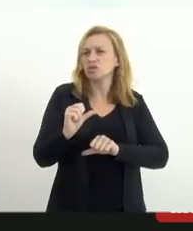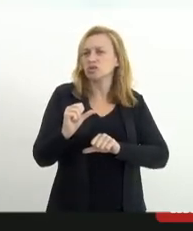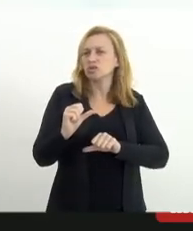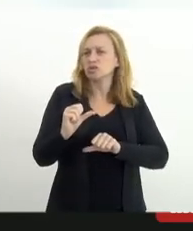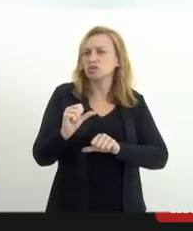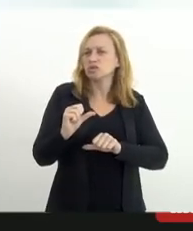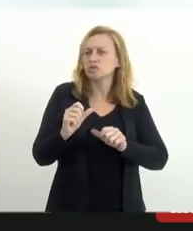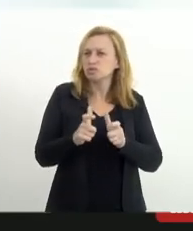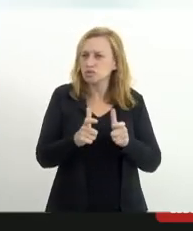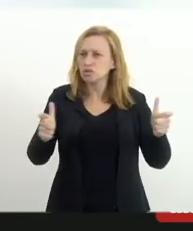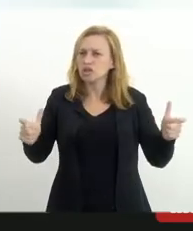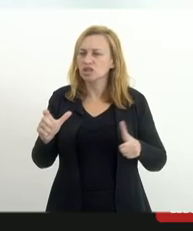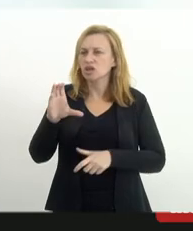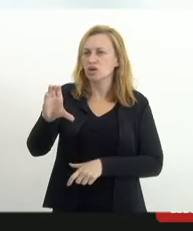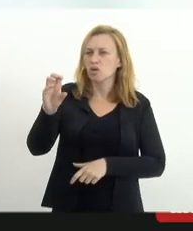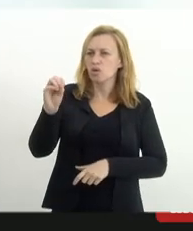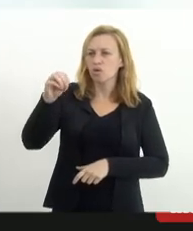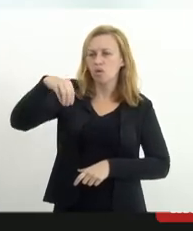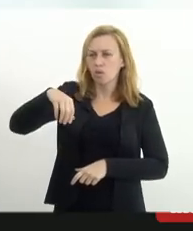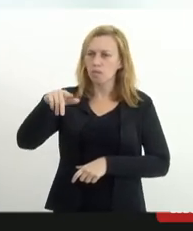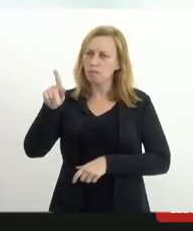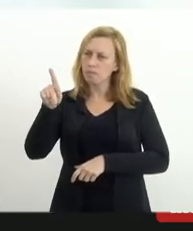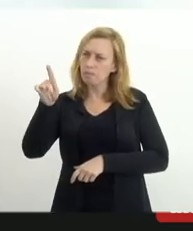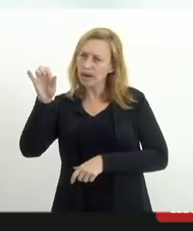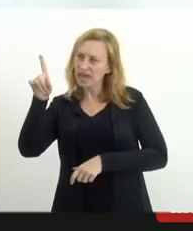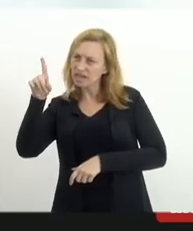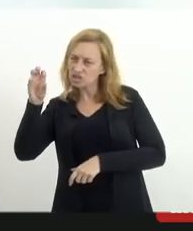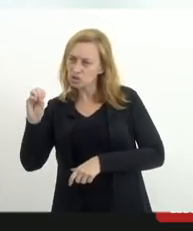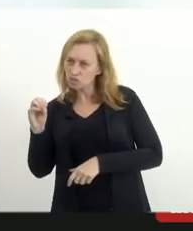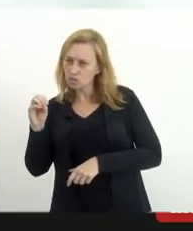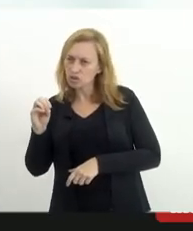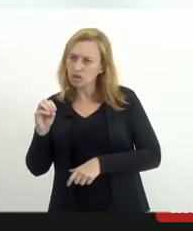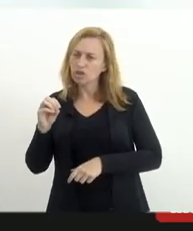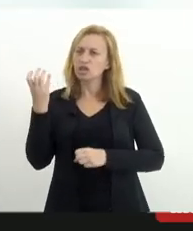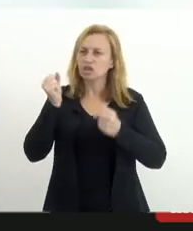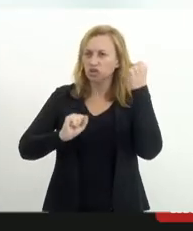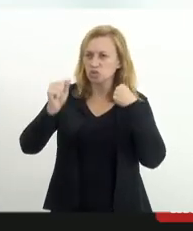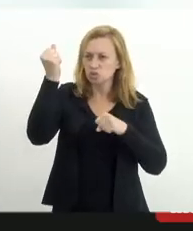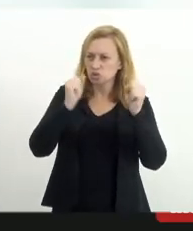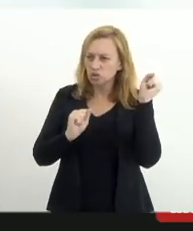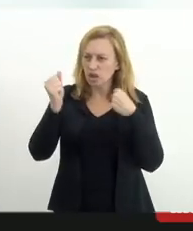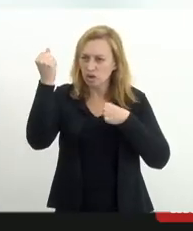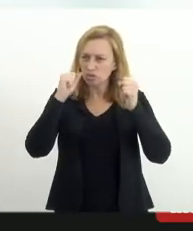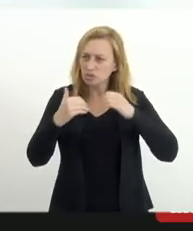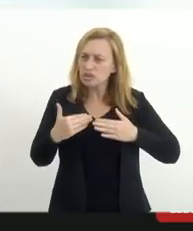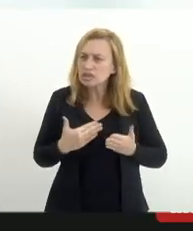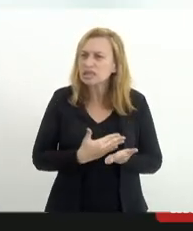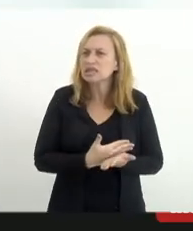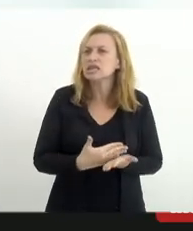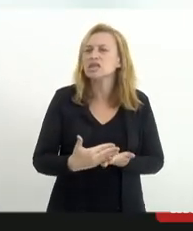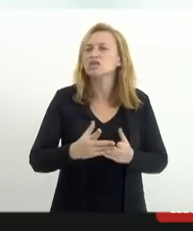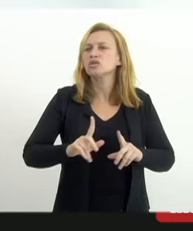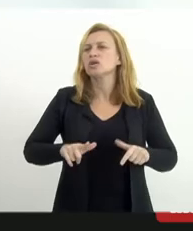complexo industrial, a partir da entrada em funcionamento